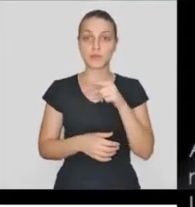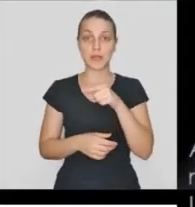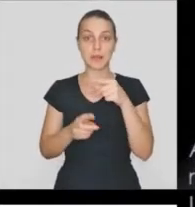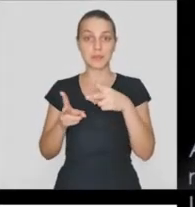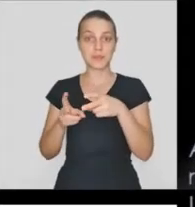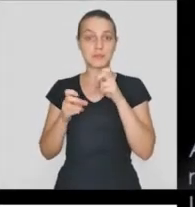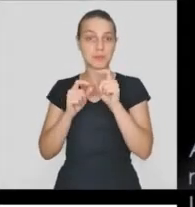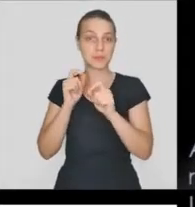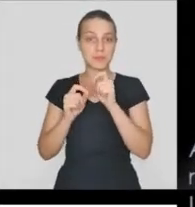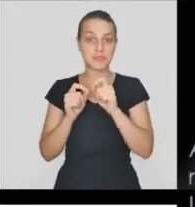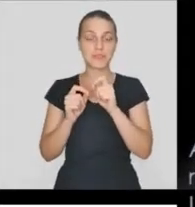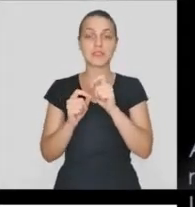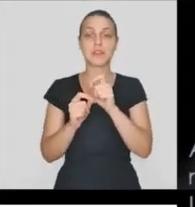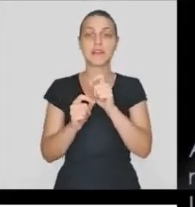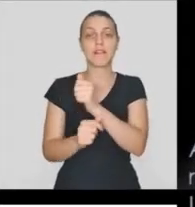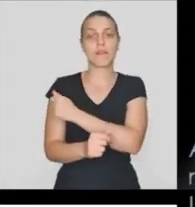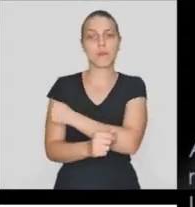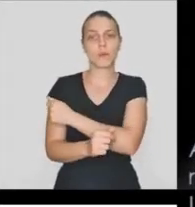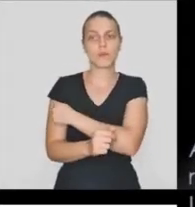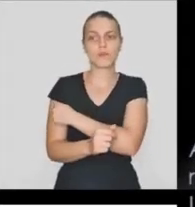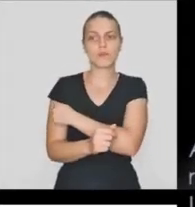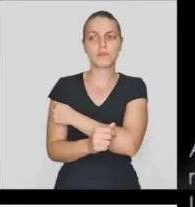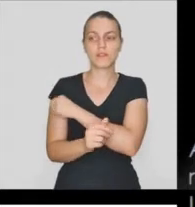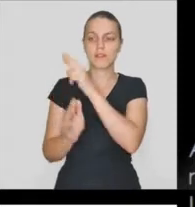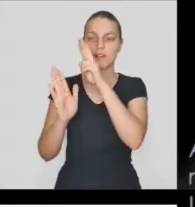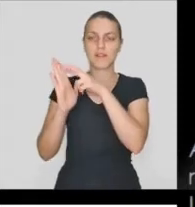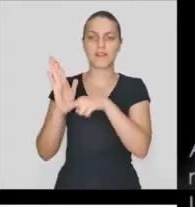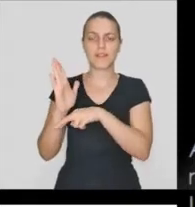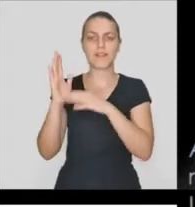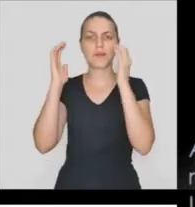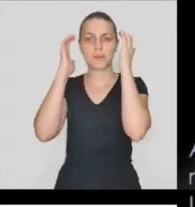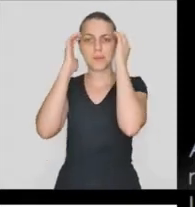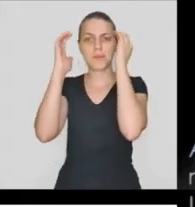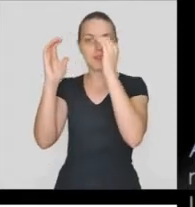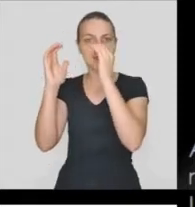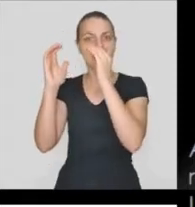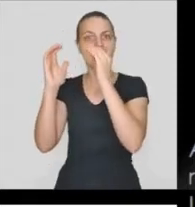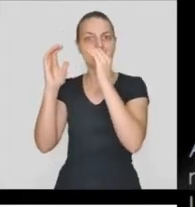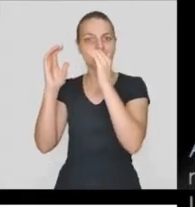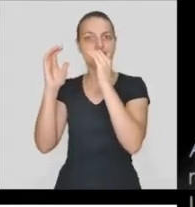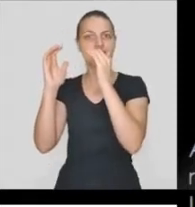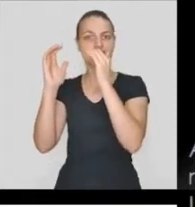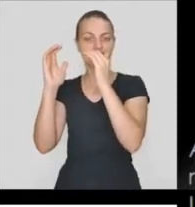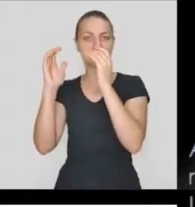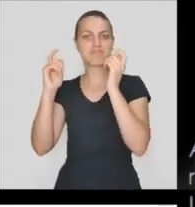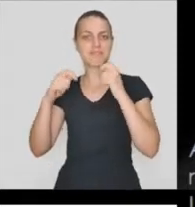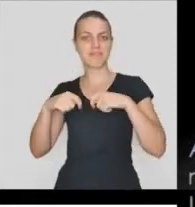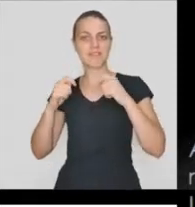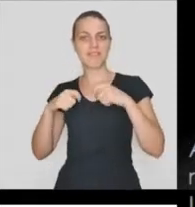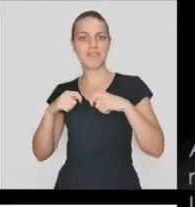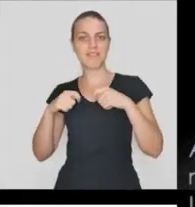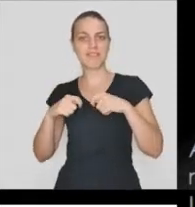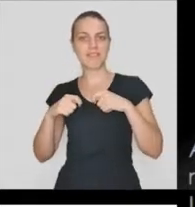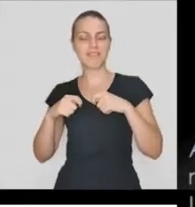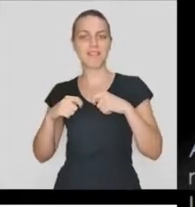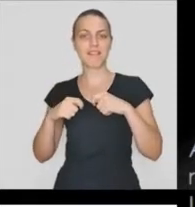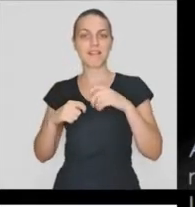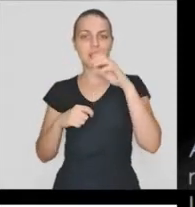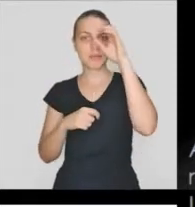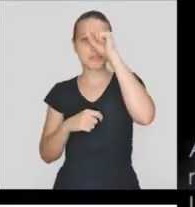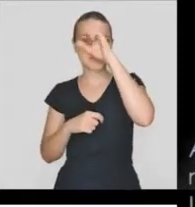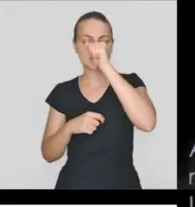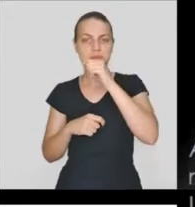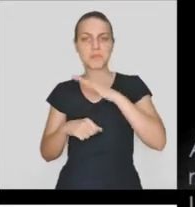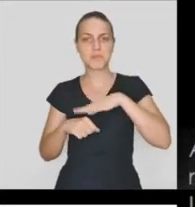nas infrações disciplinares. Os alunos se tornaram mais disciplinados, mais de acordo com